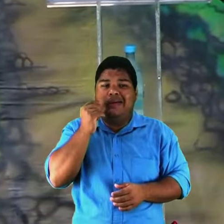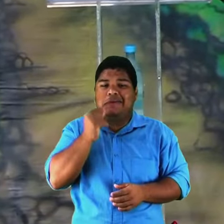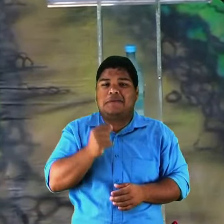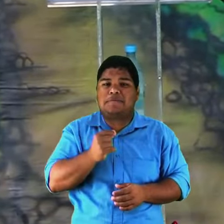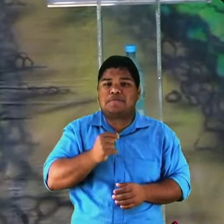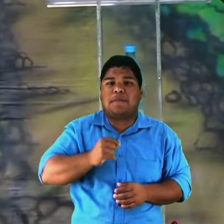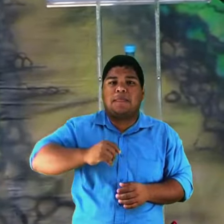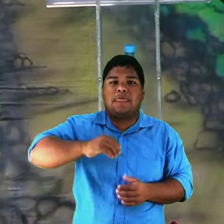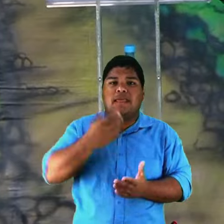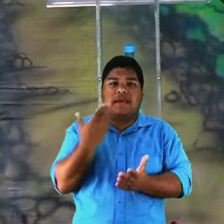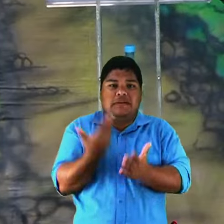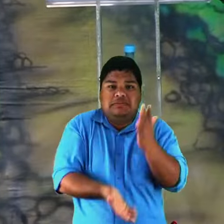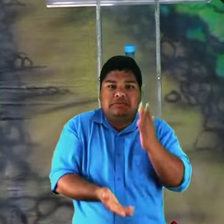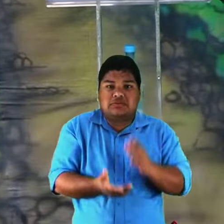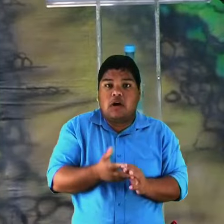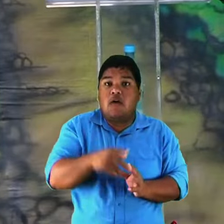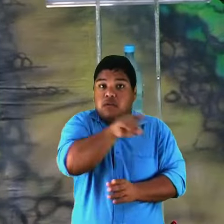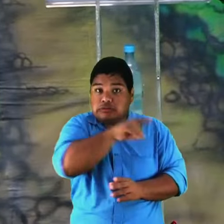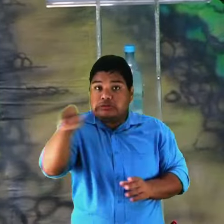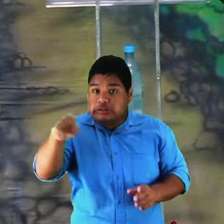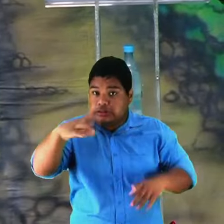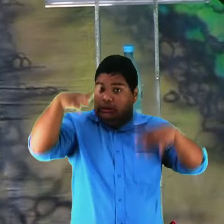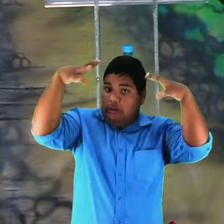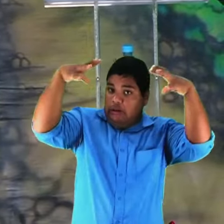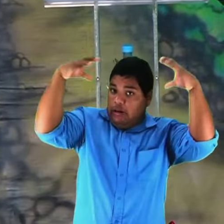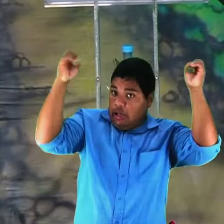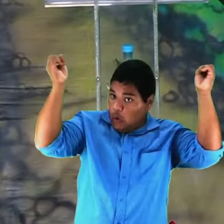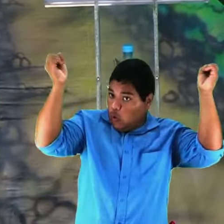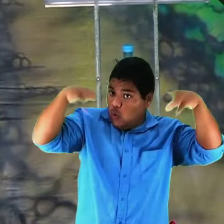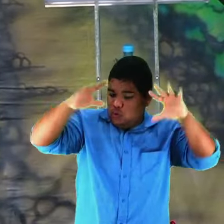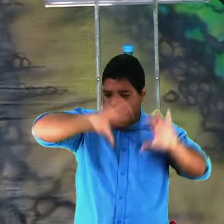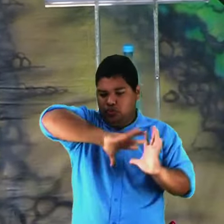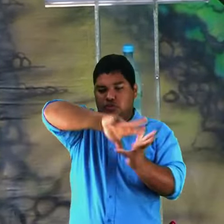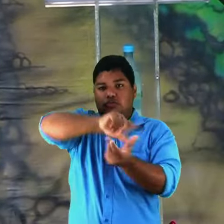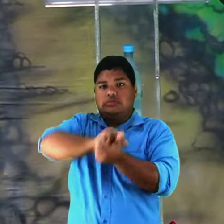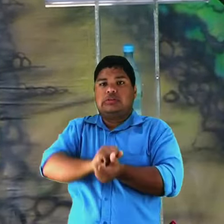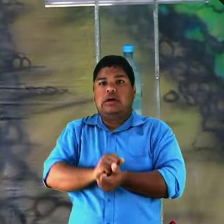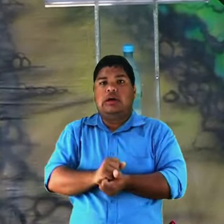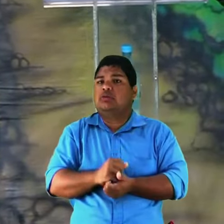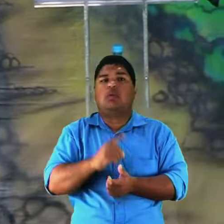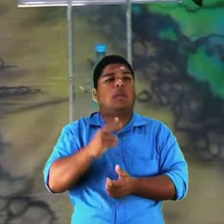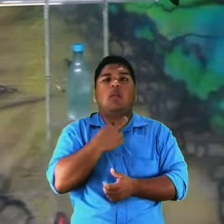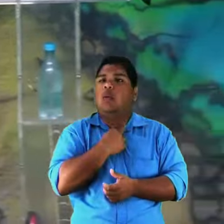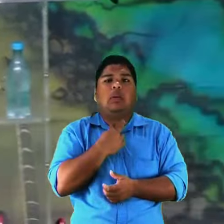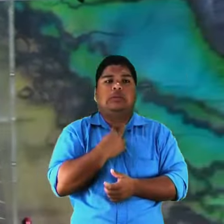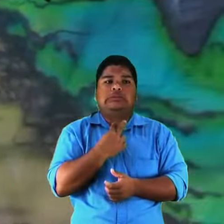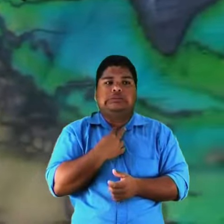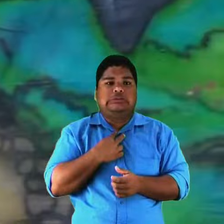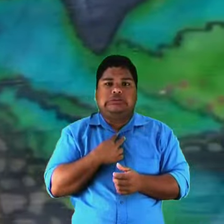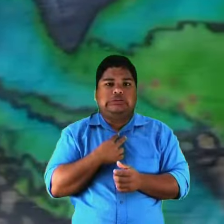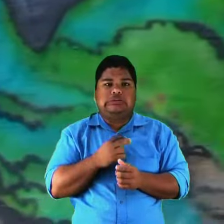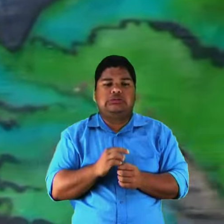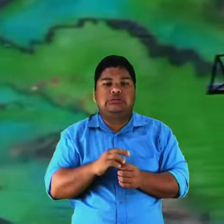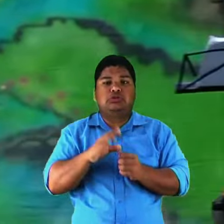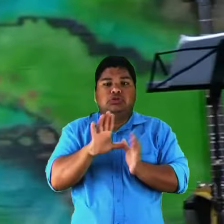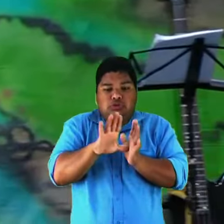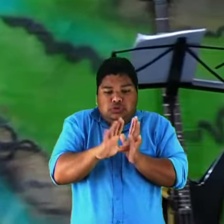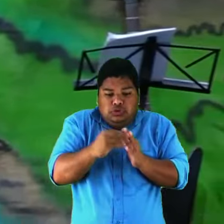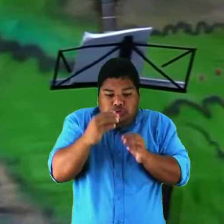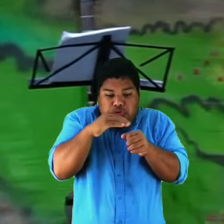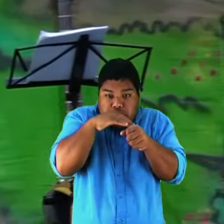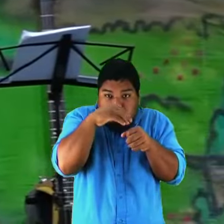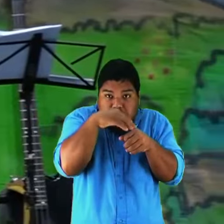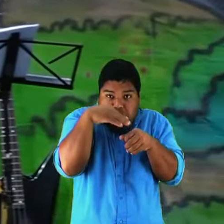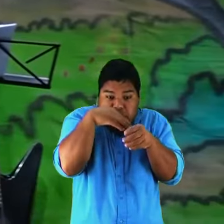homens. Vós sois a luz do mundo. Ninguém constrói uma cidade, ninguém pode esconder uma cidade construída sobre o